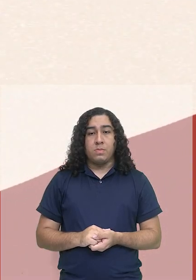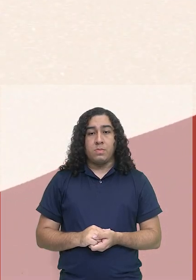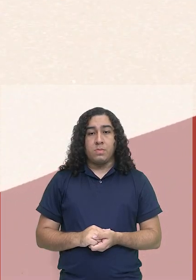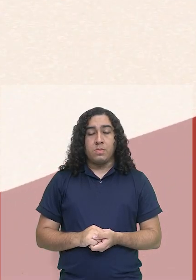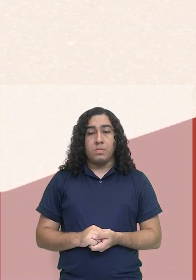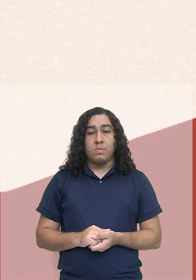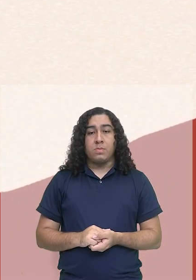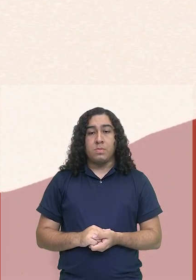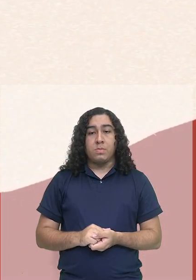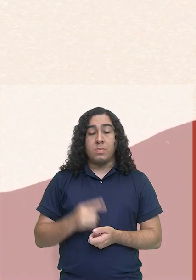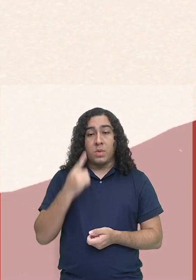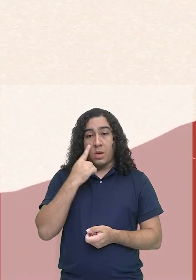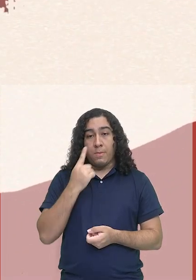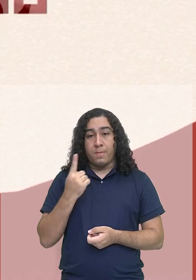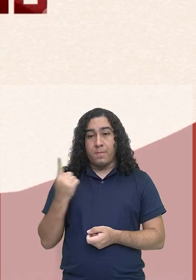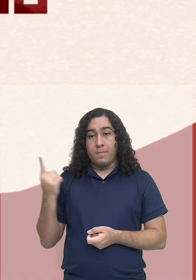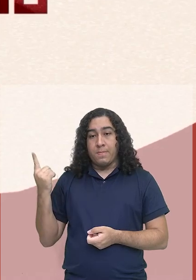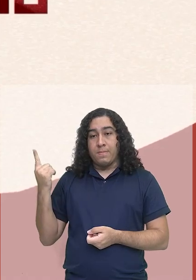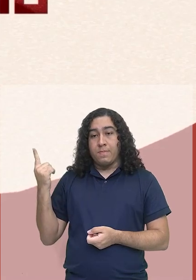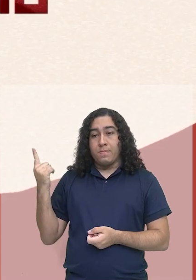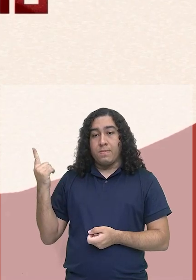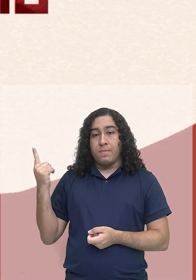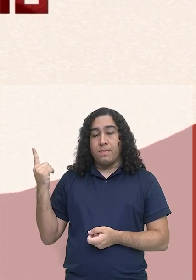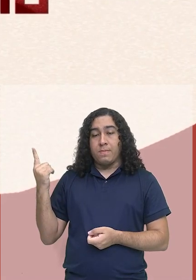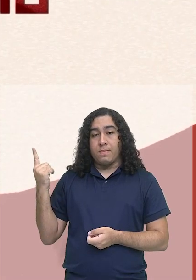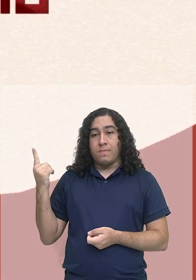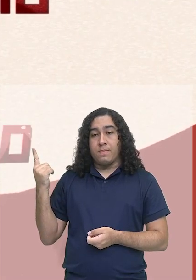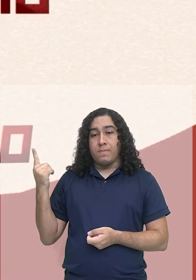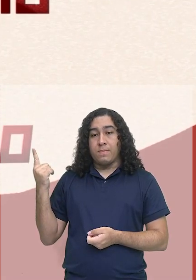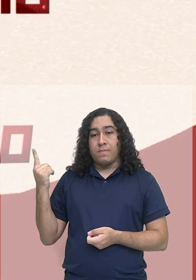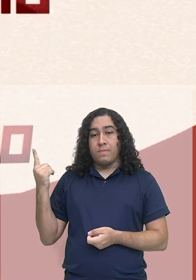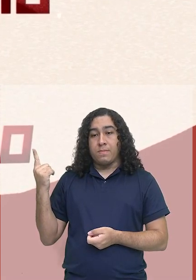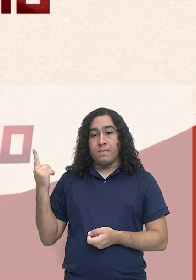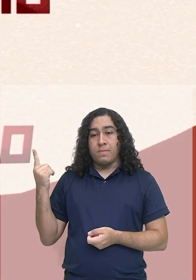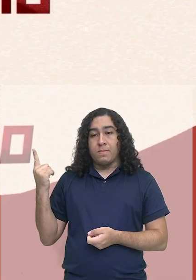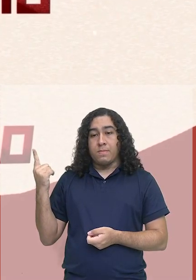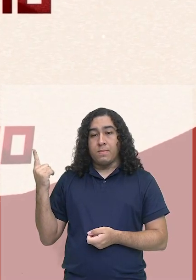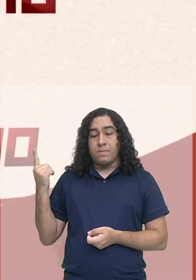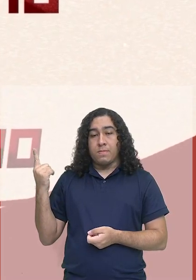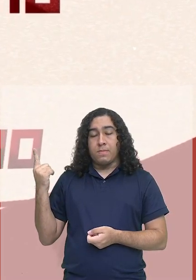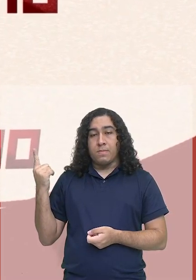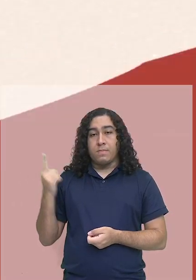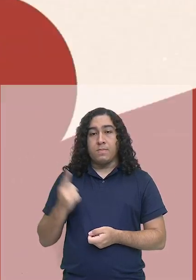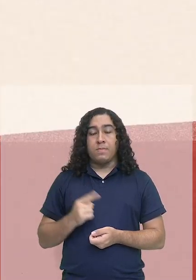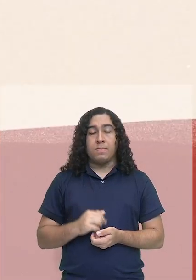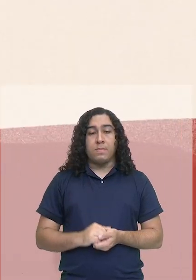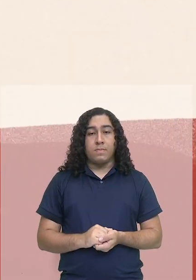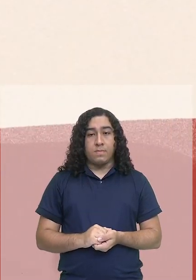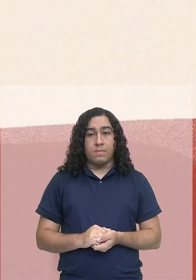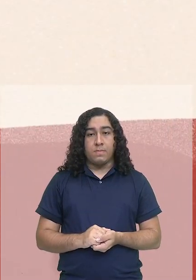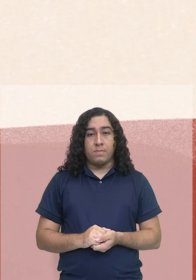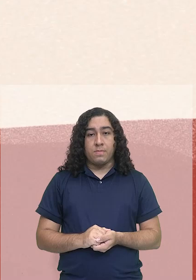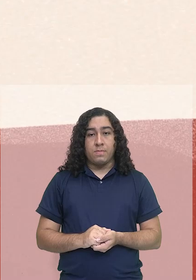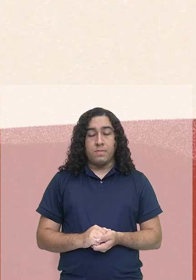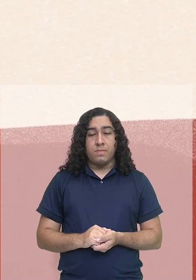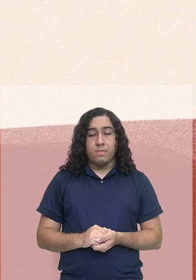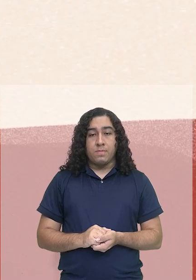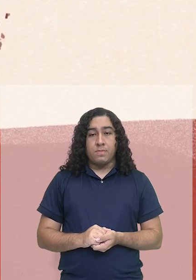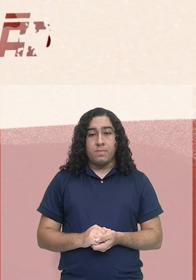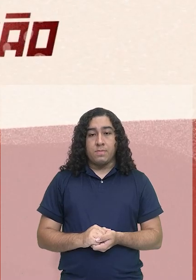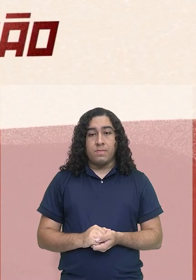Socialismo, dialética, comunismo, força de trabalho, relação de